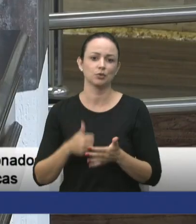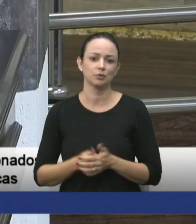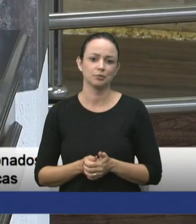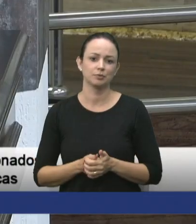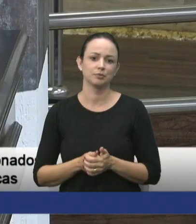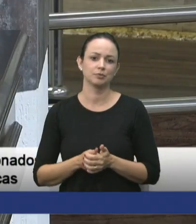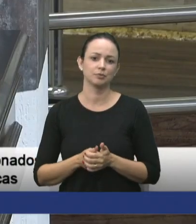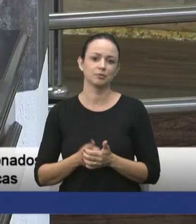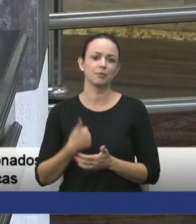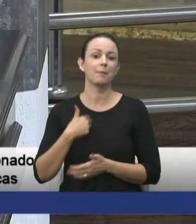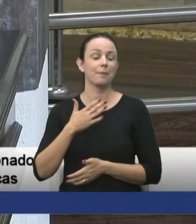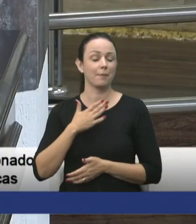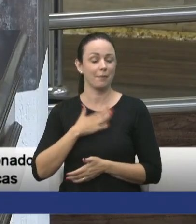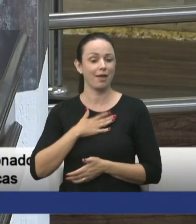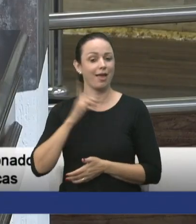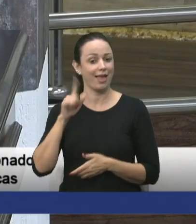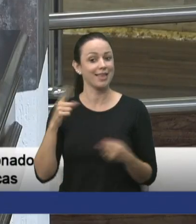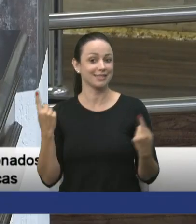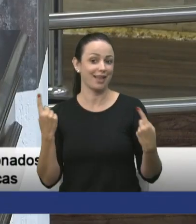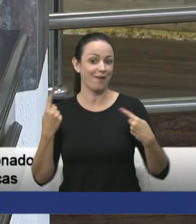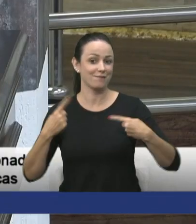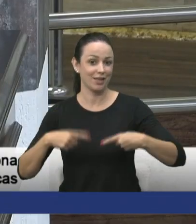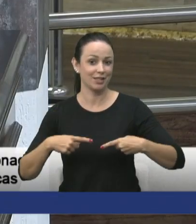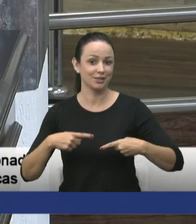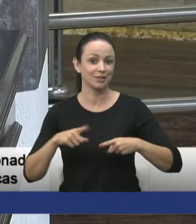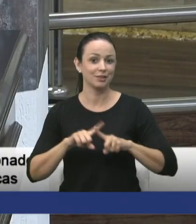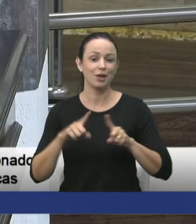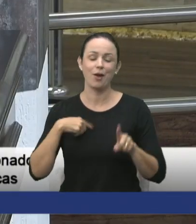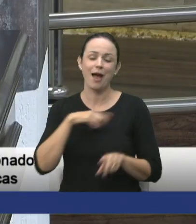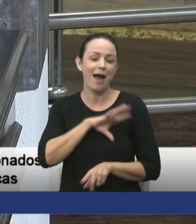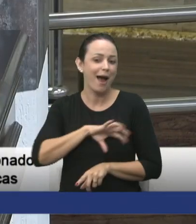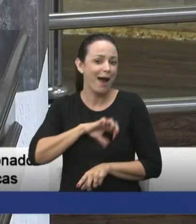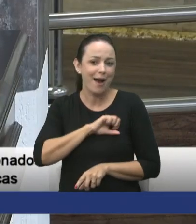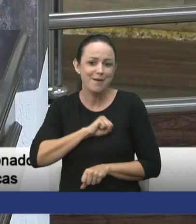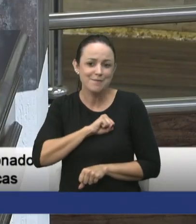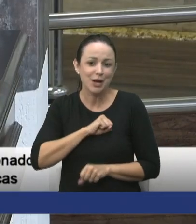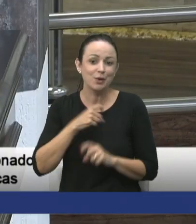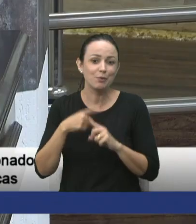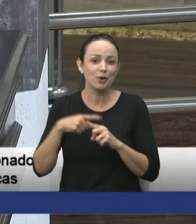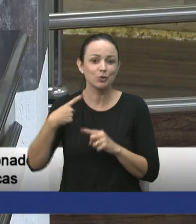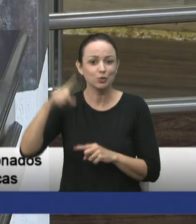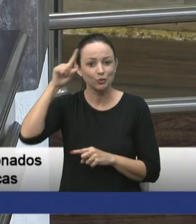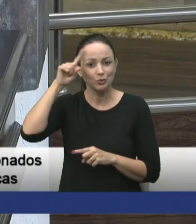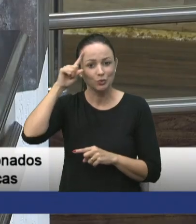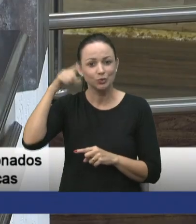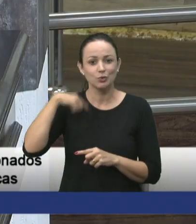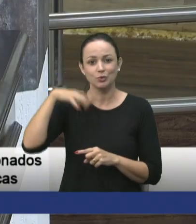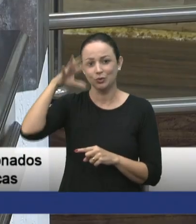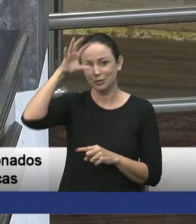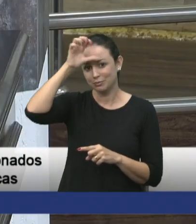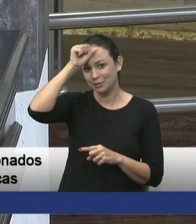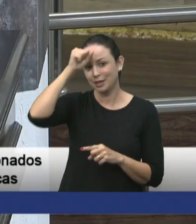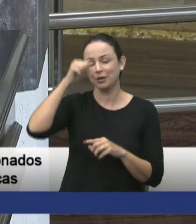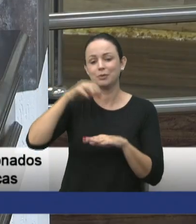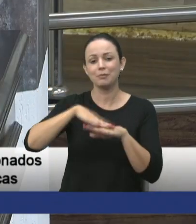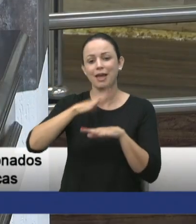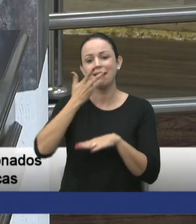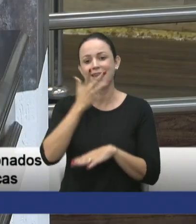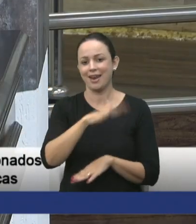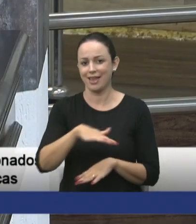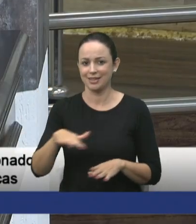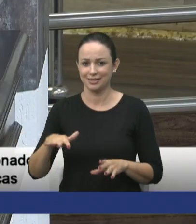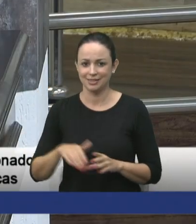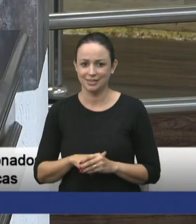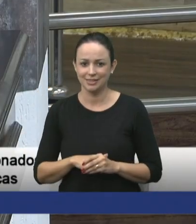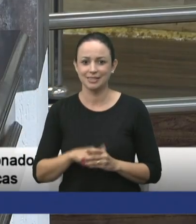está sendo um desafio, só que eu estou amando, porque cada dia eu aprendo com as crianças, né?